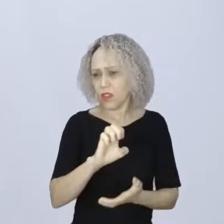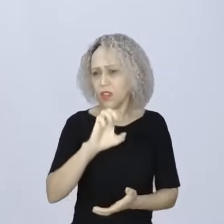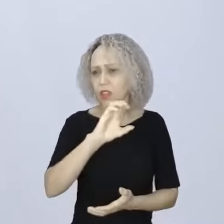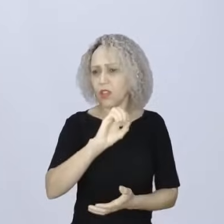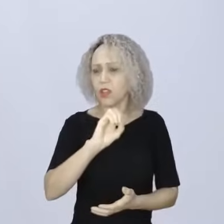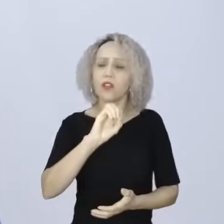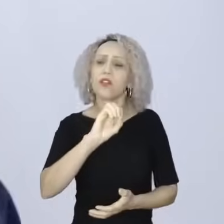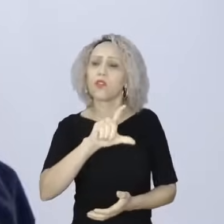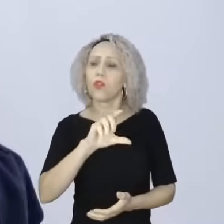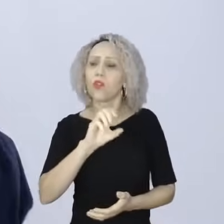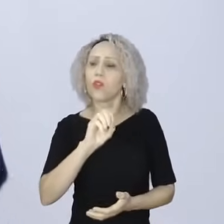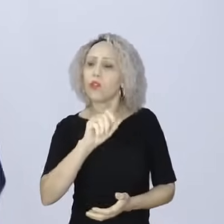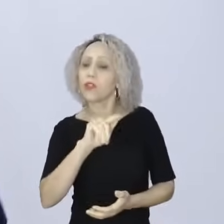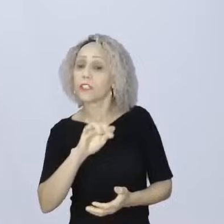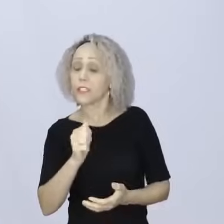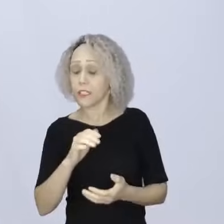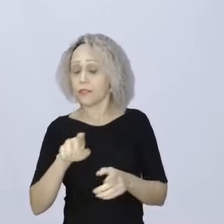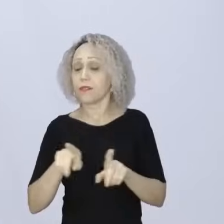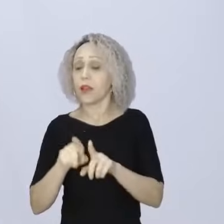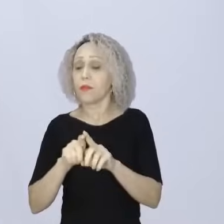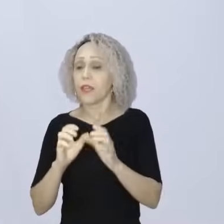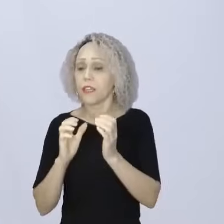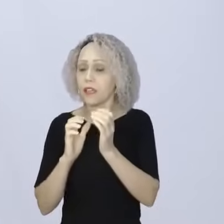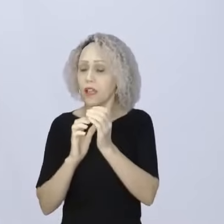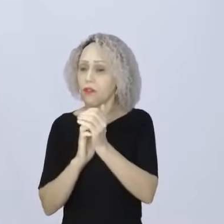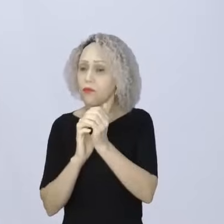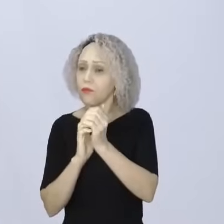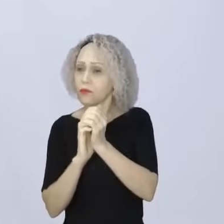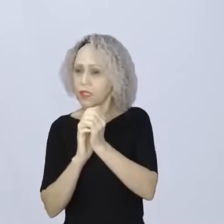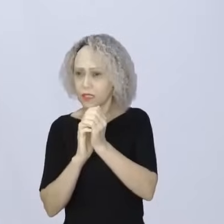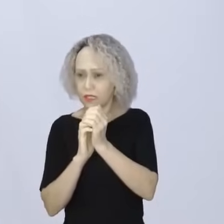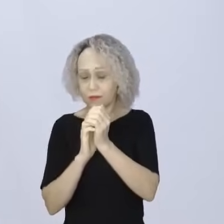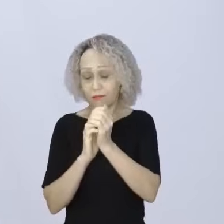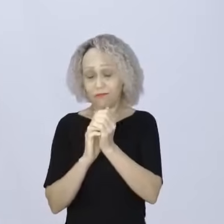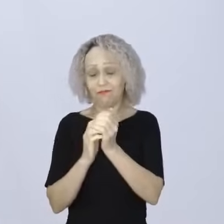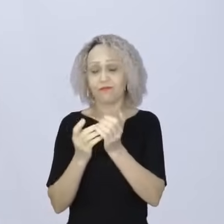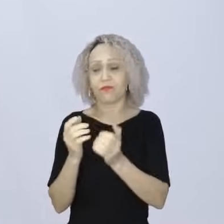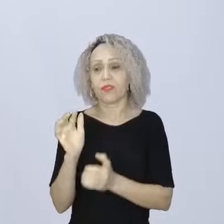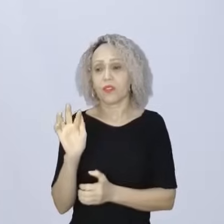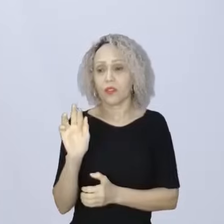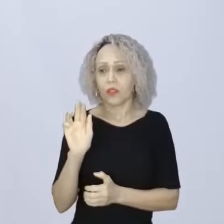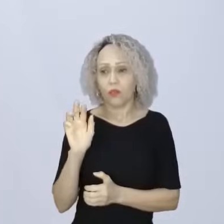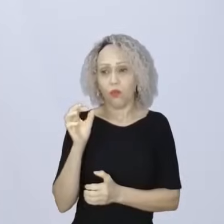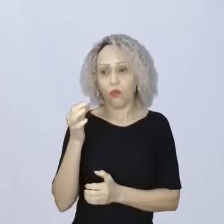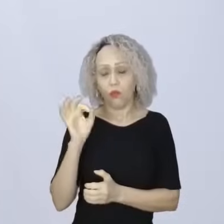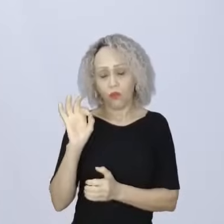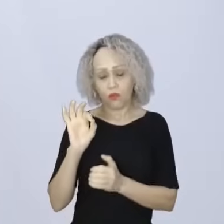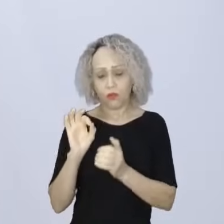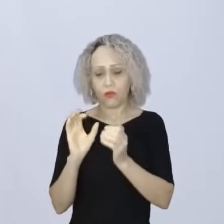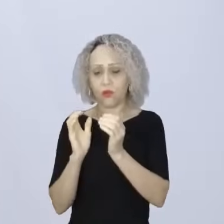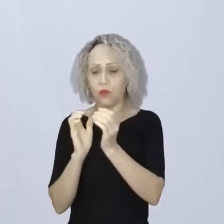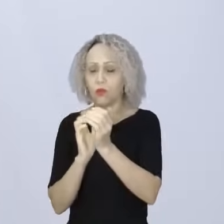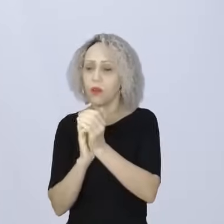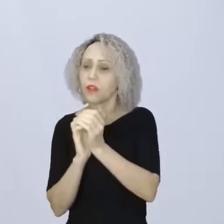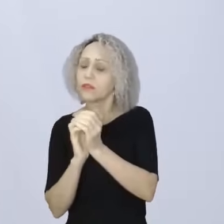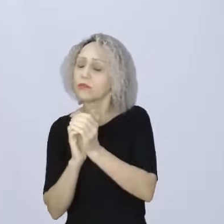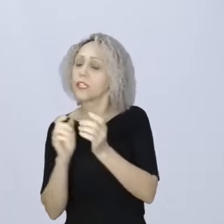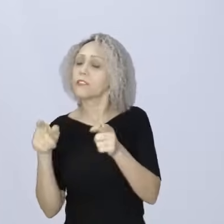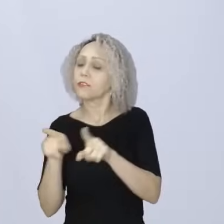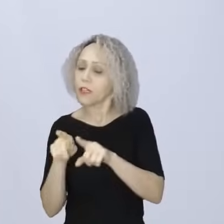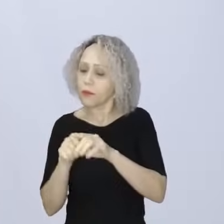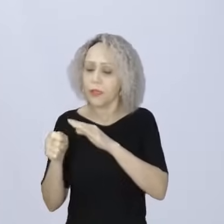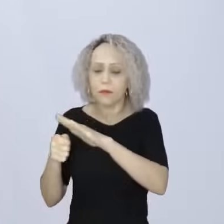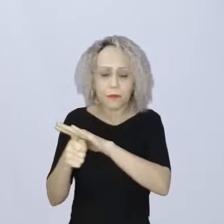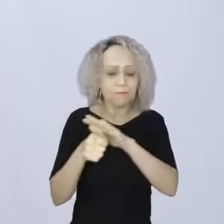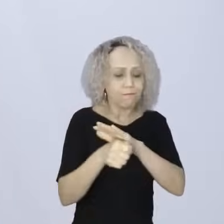Fundação Banco do Brasil para as organizações que trabalham com agroecologia poder praticar essa ação. Então, eu